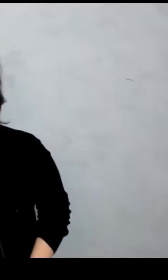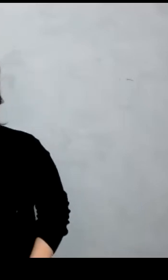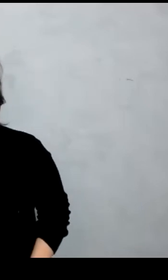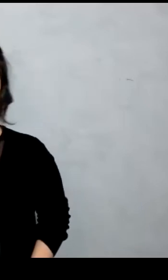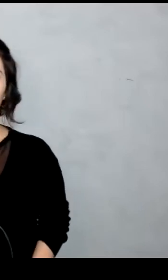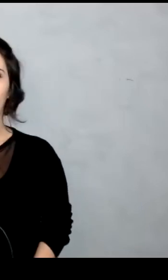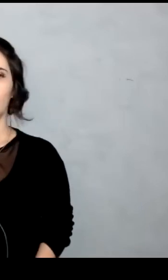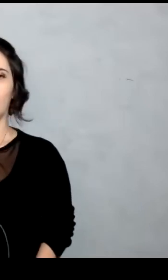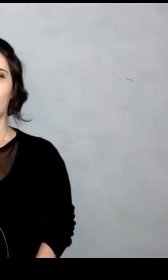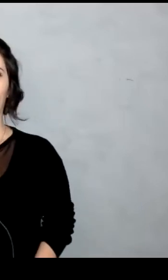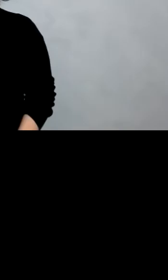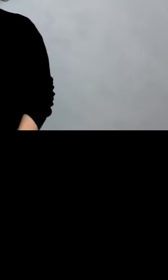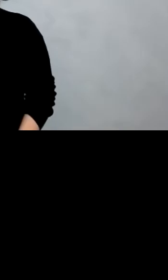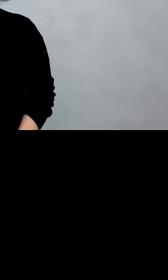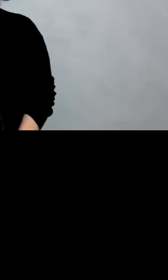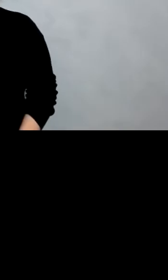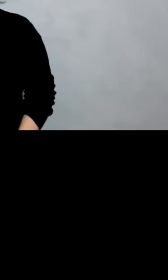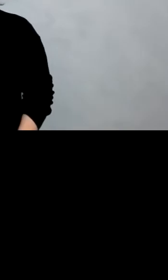bem-vindo.